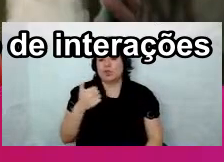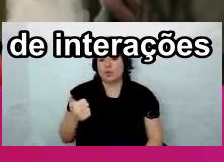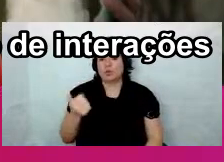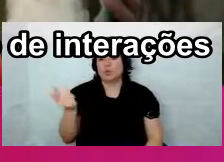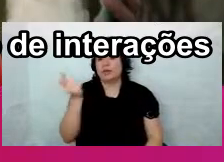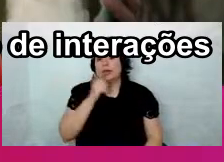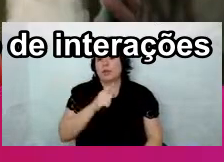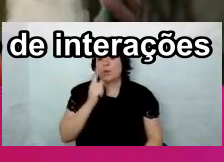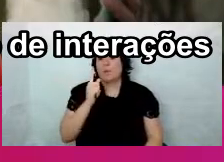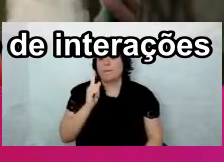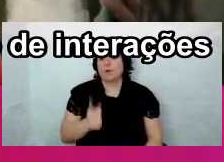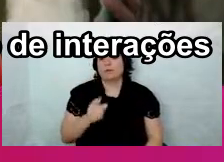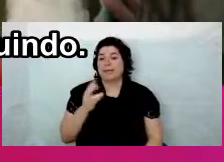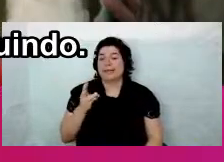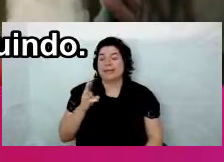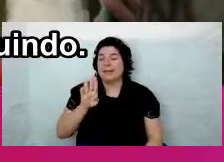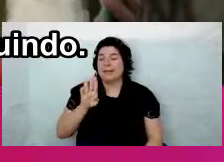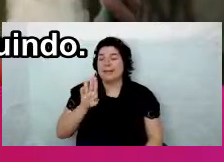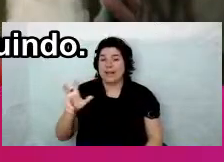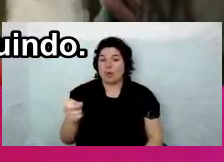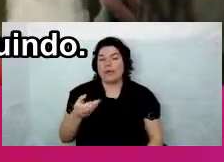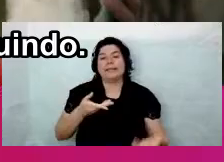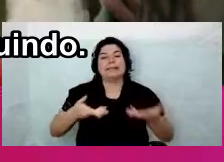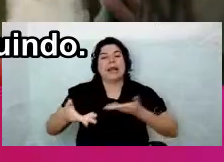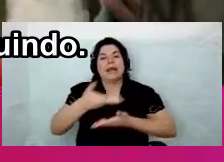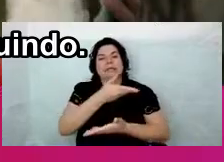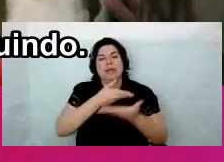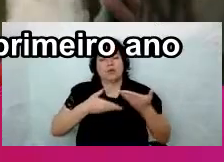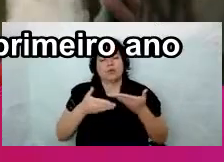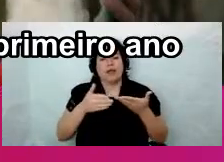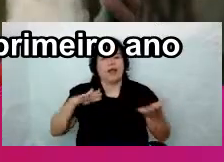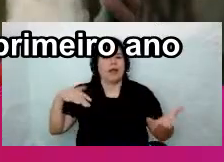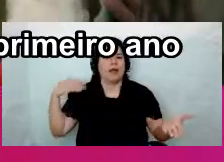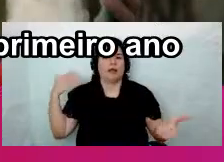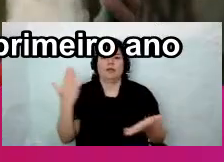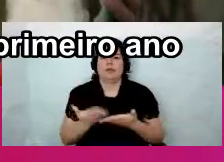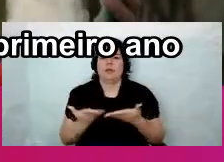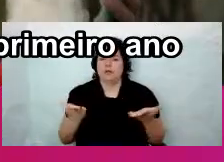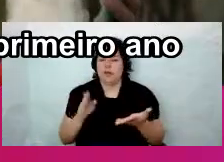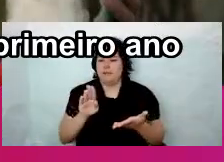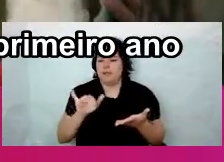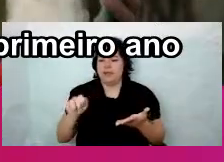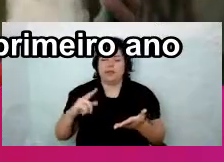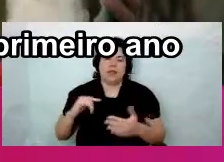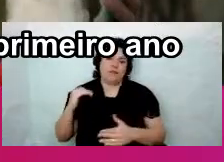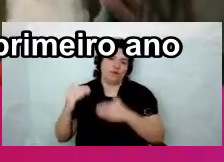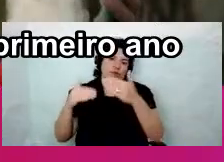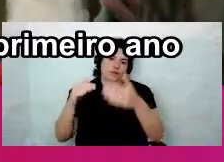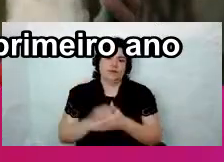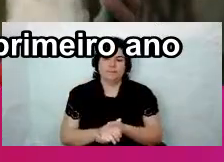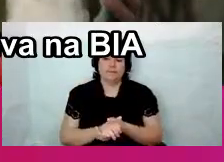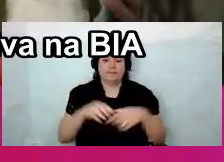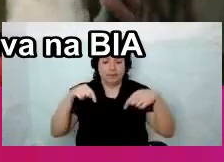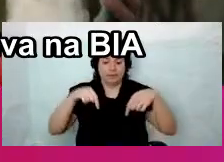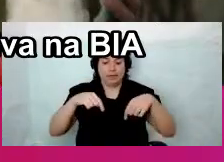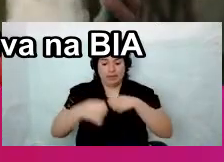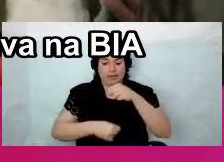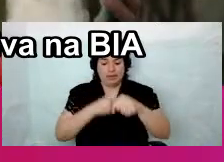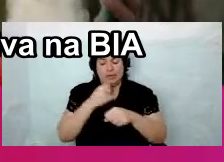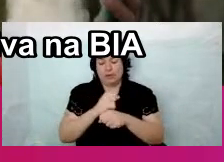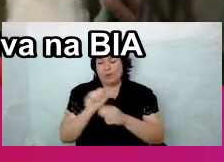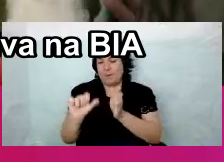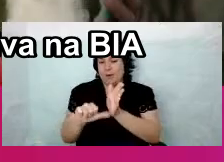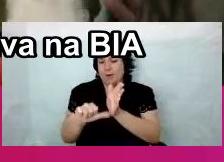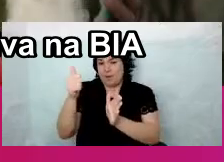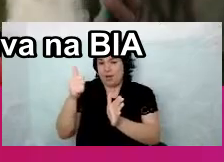bilhão de interações, e de lá para cá ela vem evoluindo. Então, 2024, esse ano agora, foi o primeiro ano